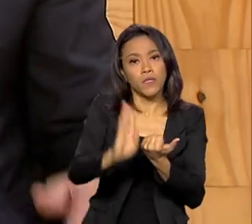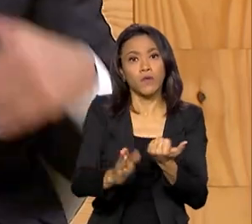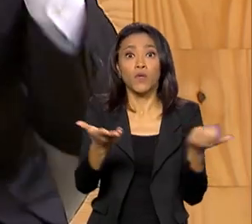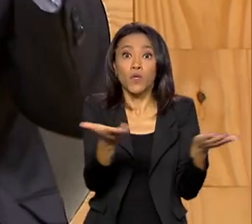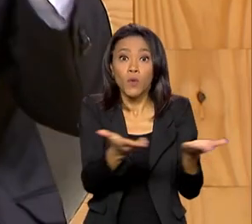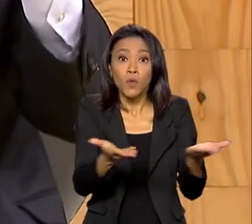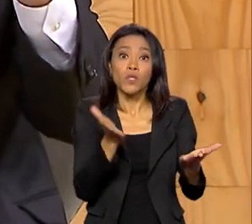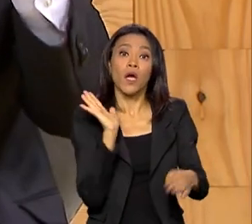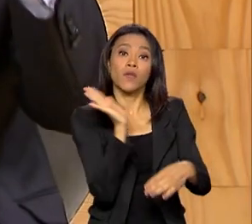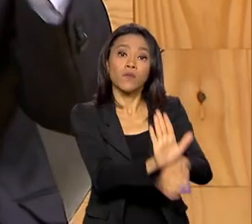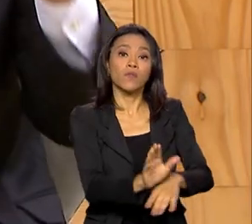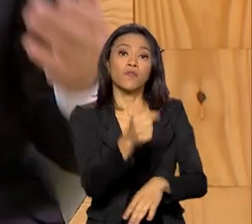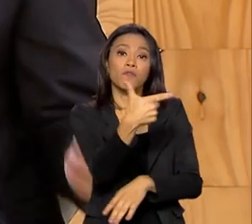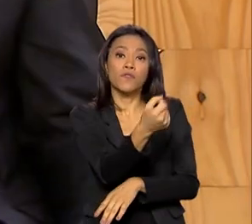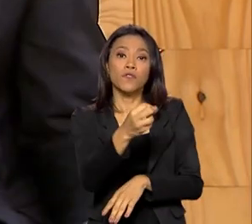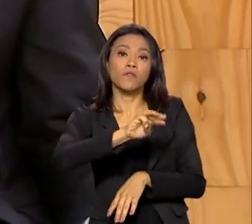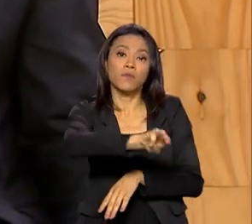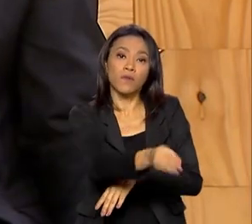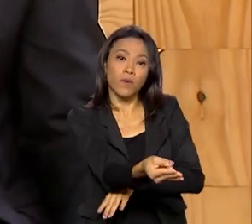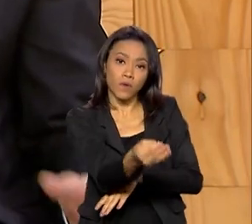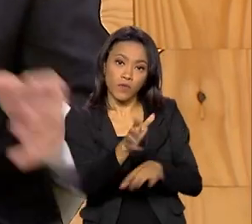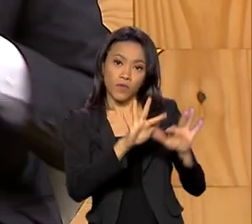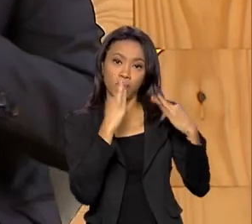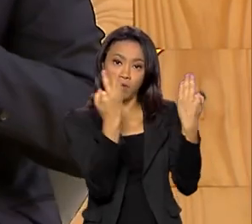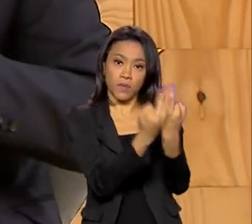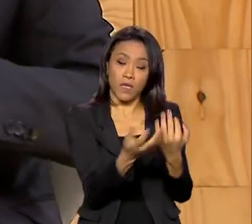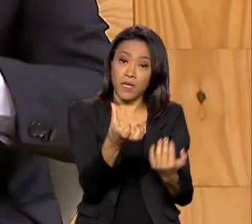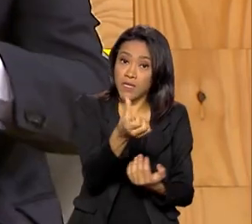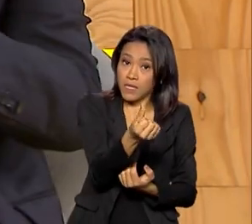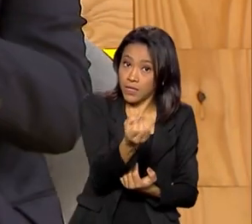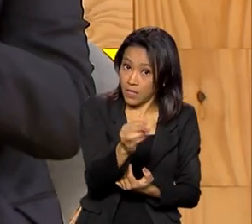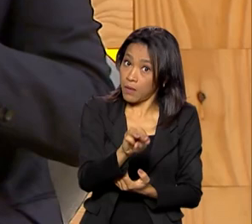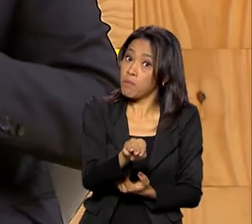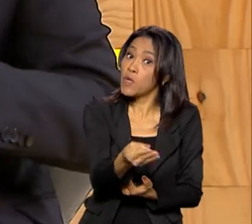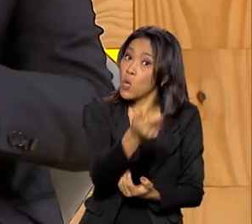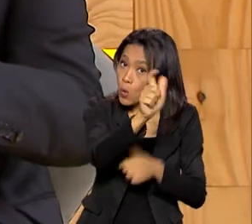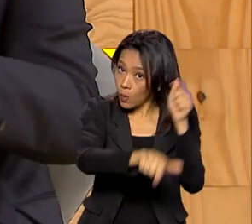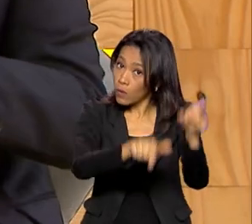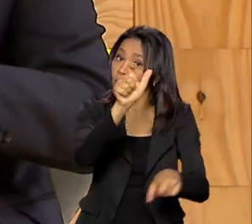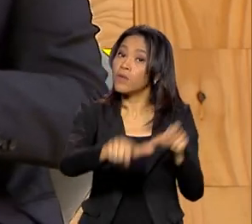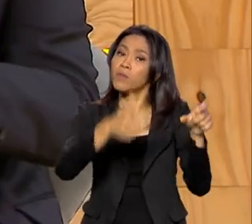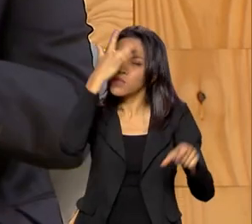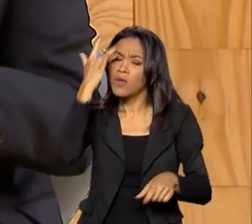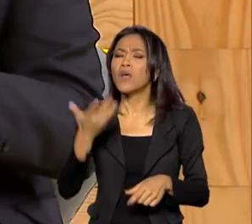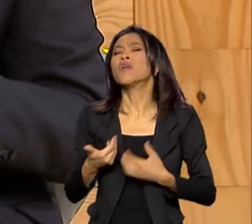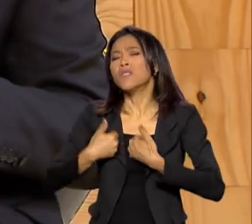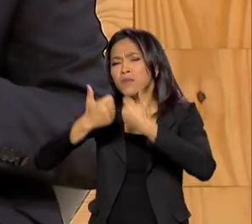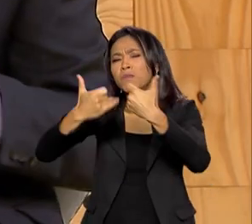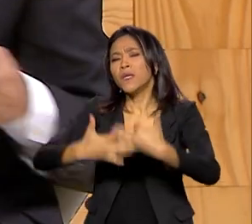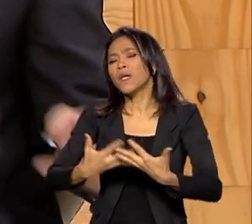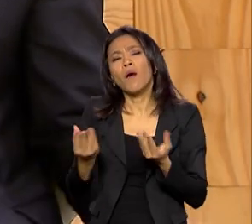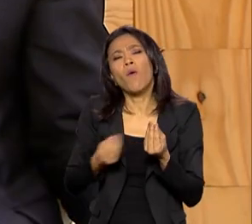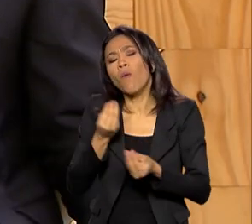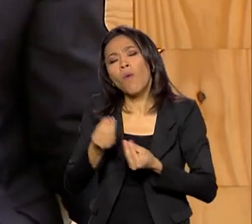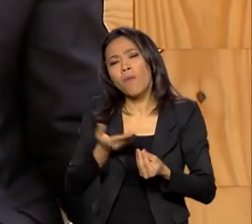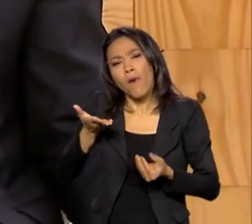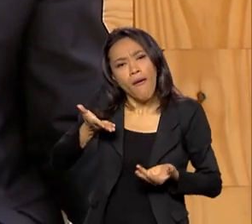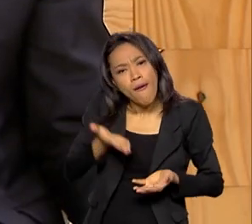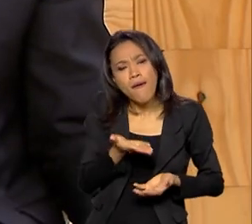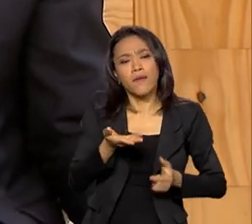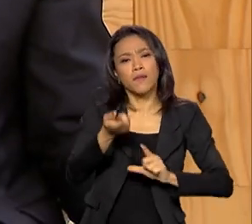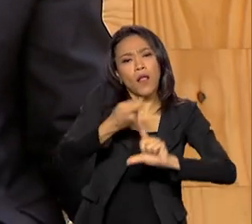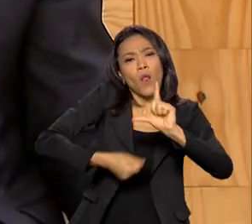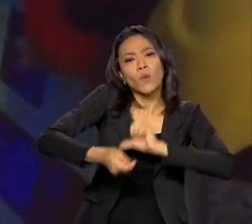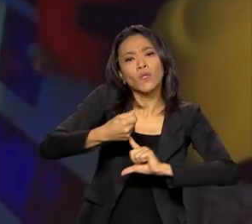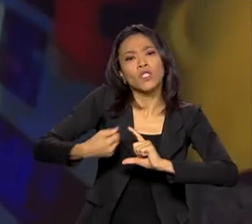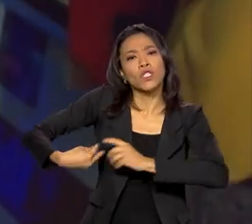no país e cerca de 60 milhões de pessoas. Queria que o senhor falasse um pouquinho também dessa logística de distribuição dos cartões do Auxílio